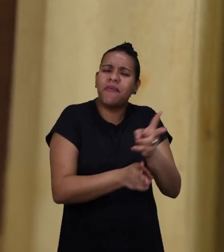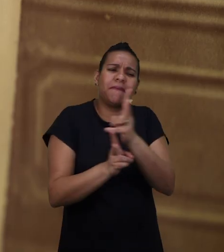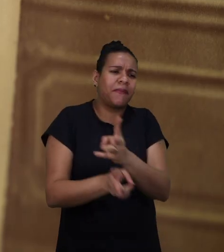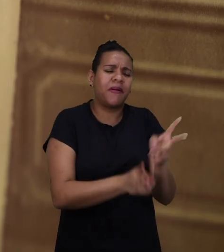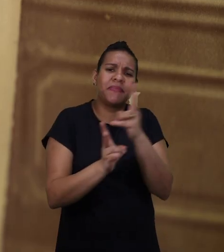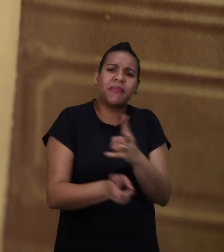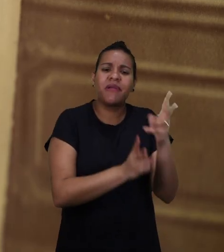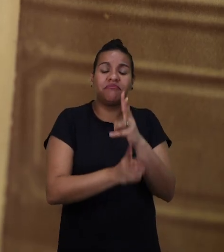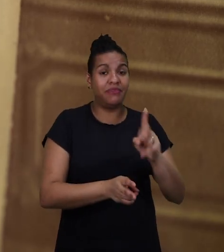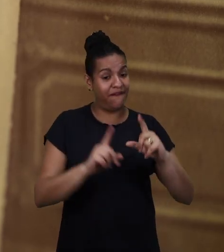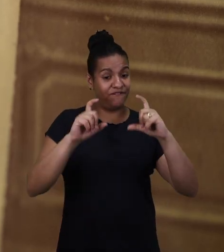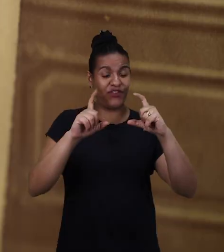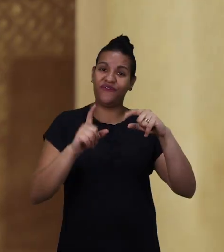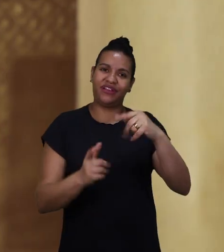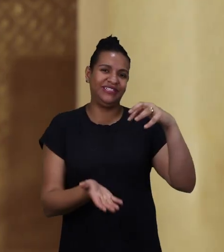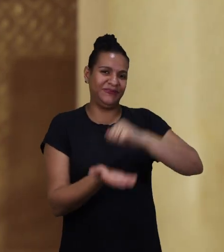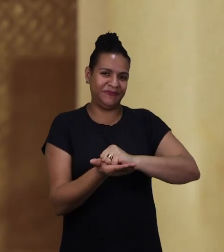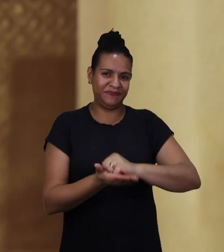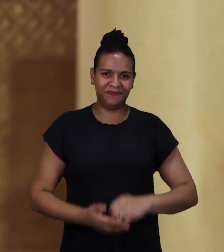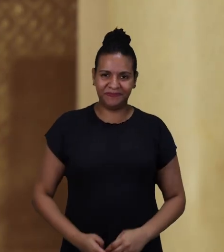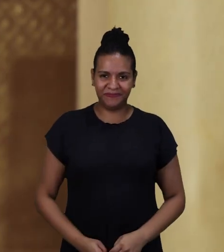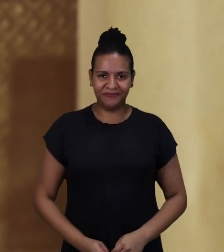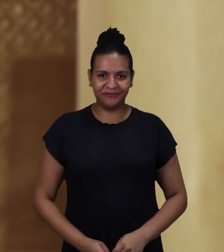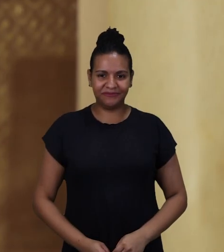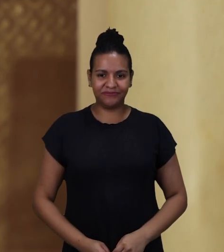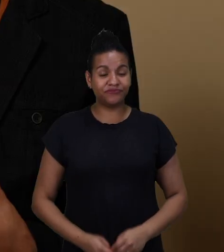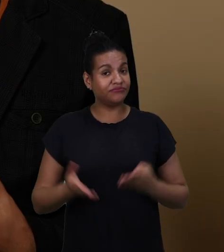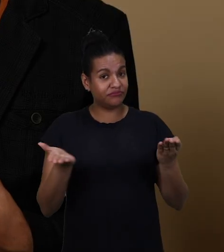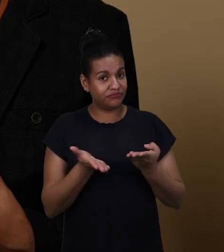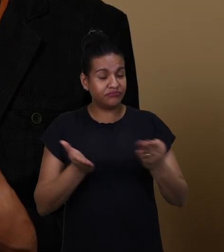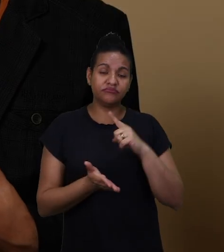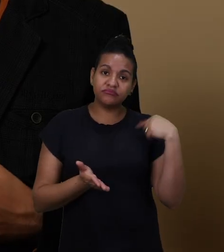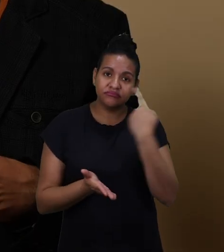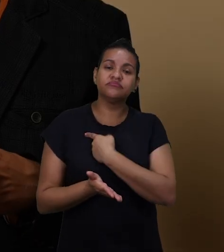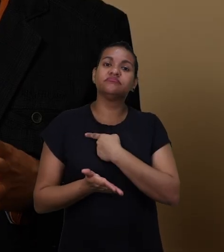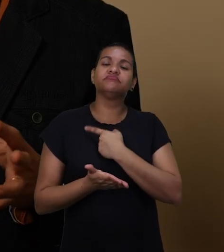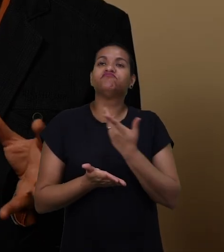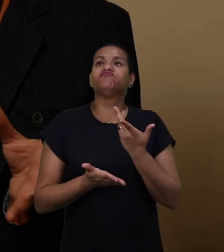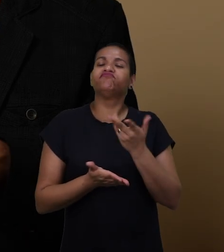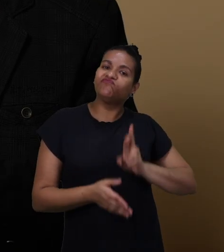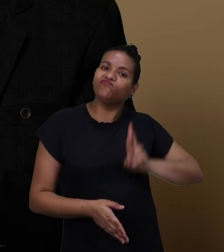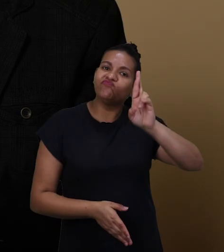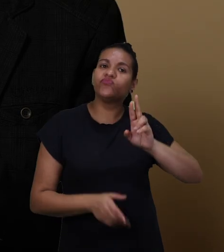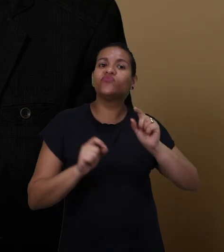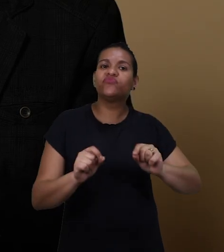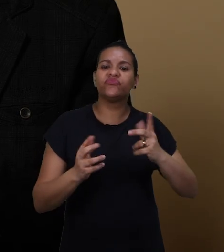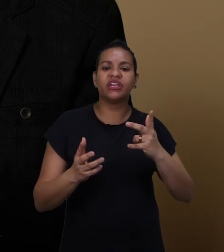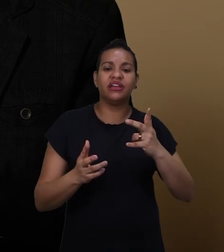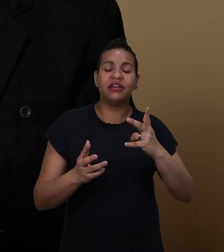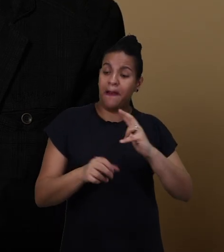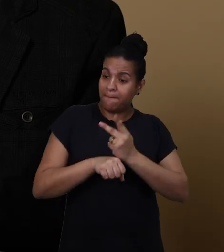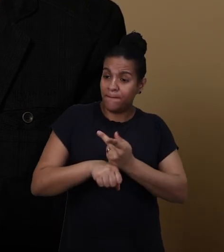não é? Há fotografias de crianças e mulheres. A nossa tarefa hoje é ir atrás desses